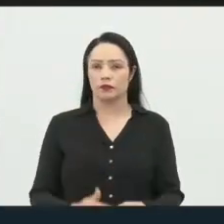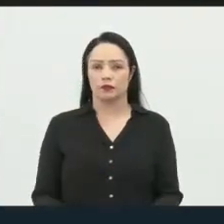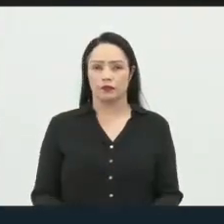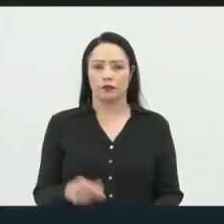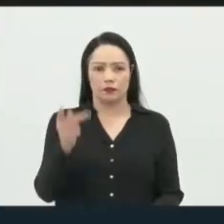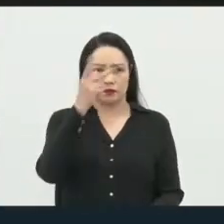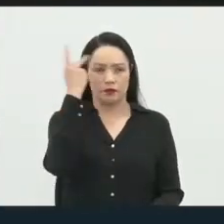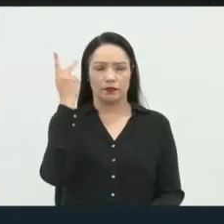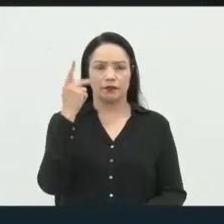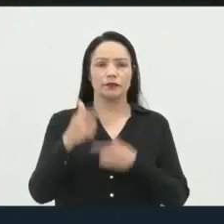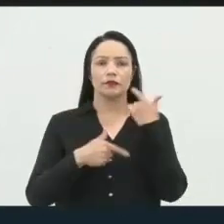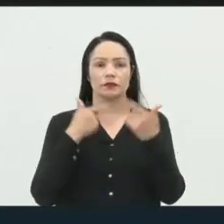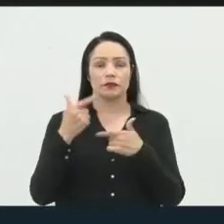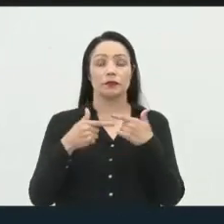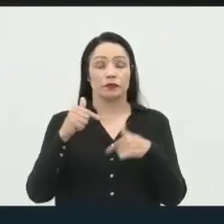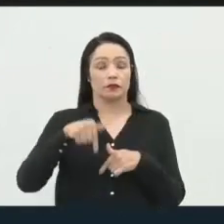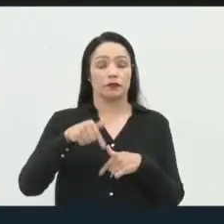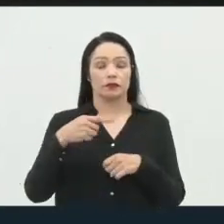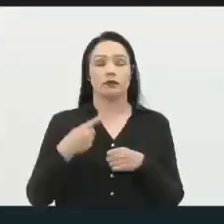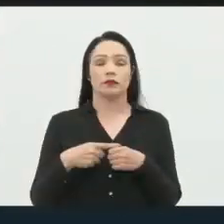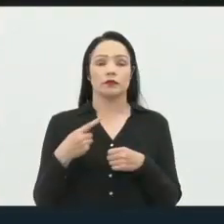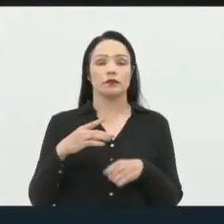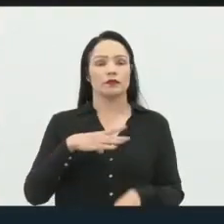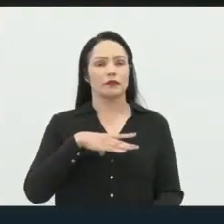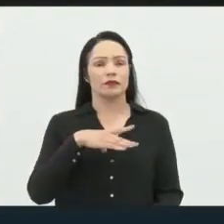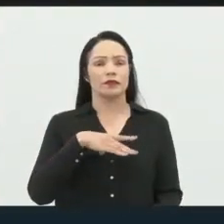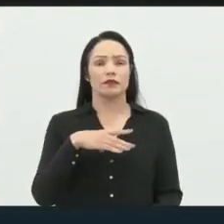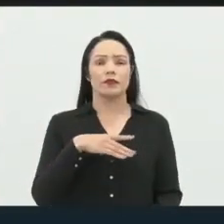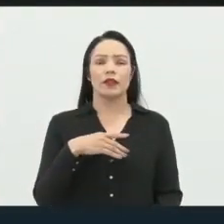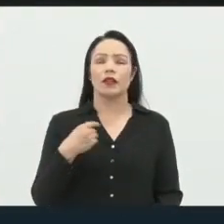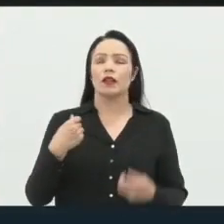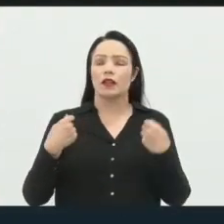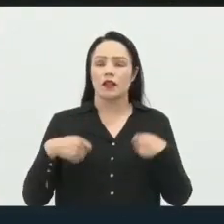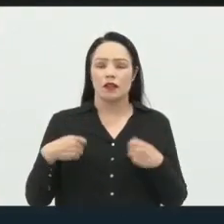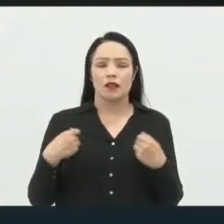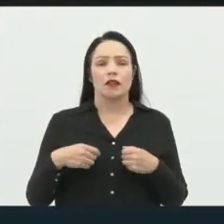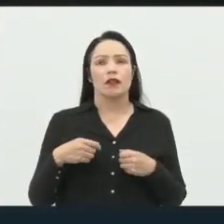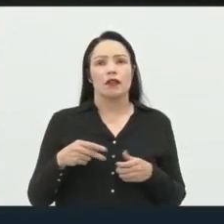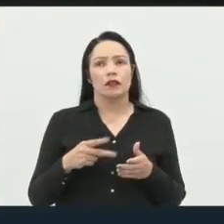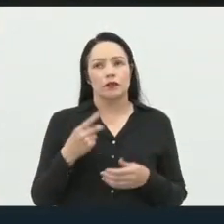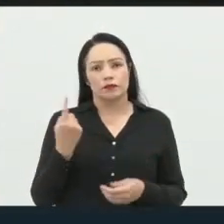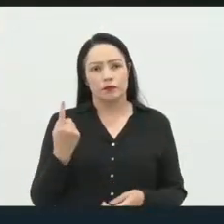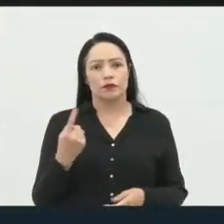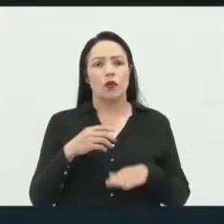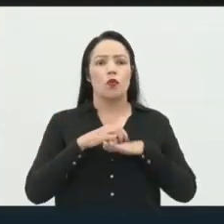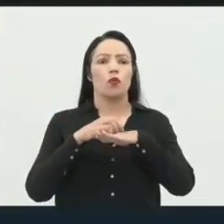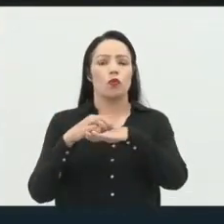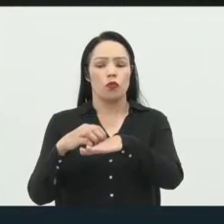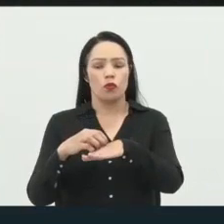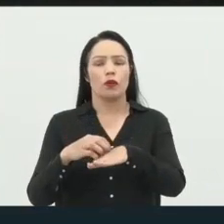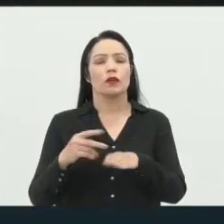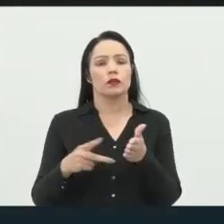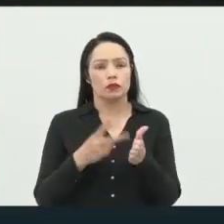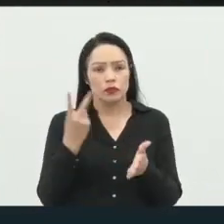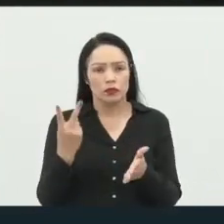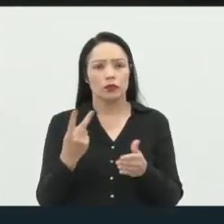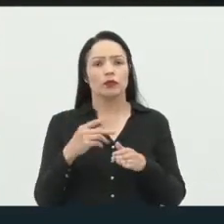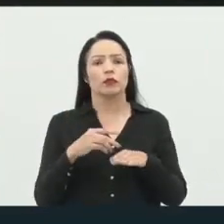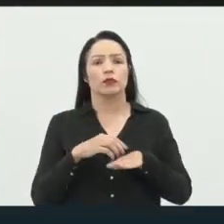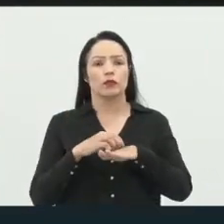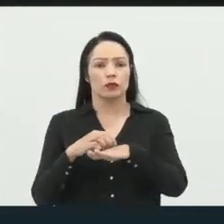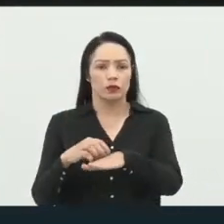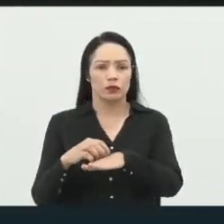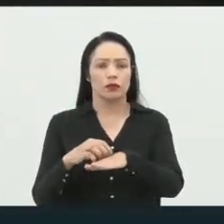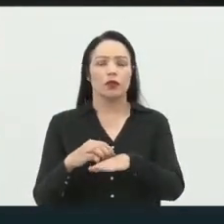e trabalhadores da nossa cidade tem que se desgastar pegando dois três olhos para chegar ao seu trabalho uma